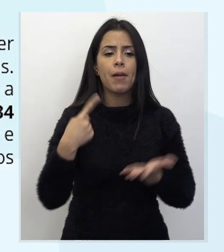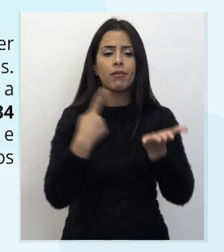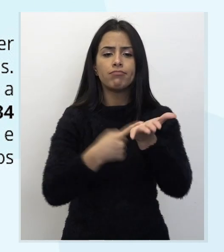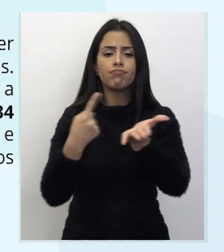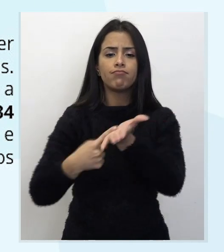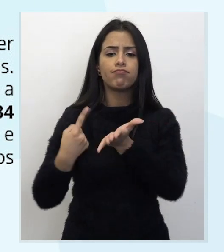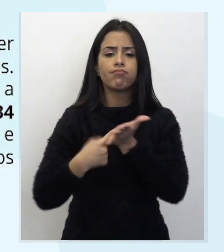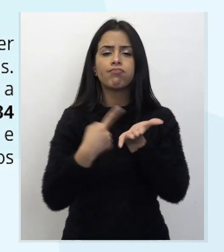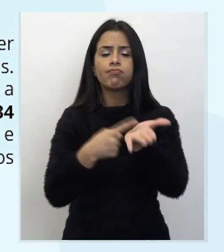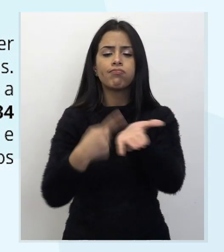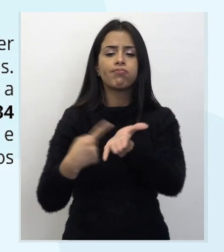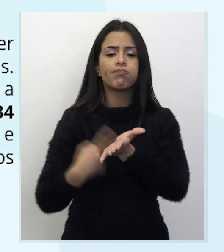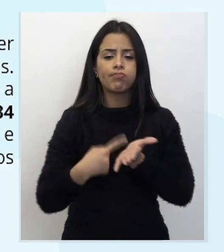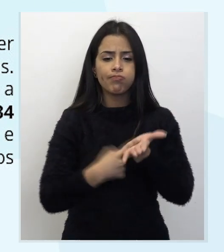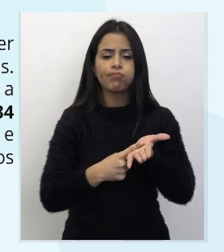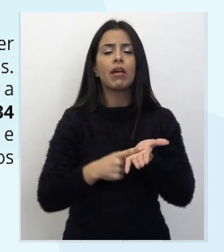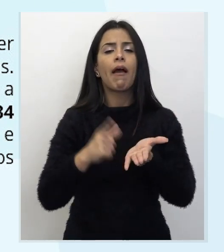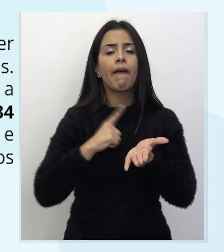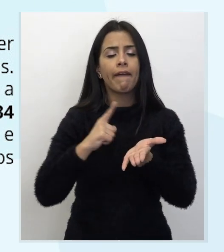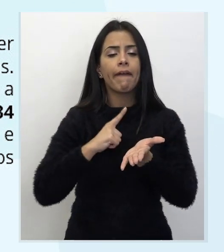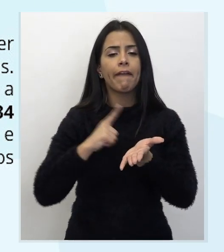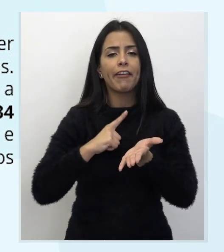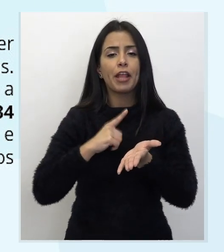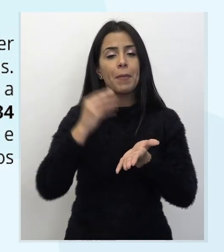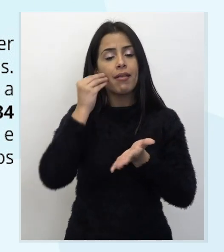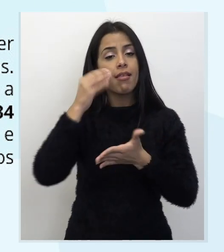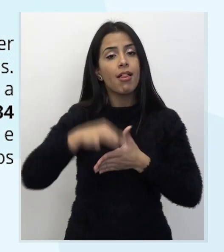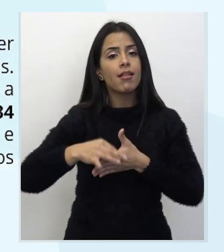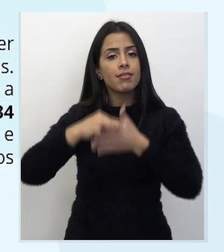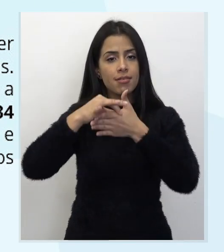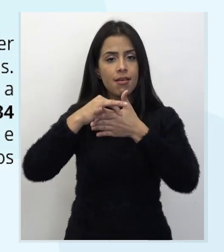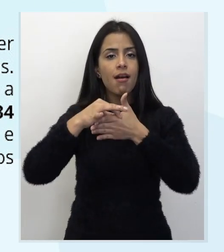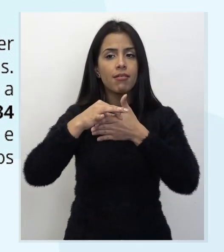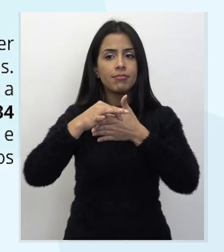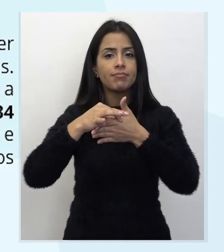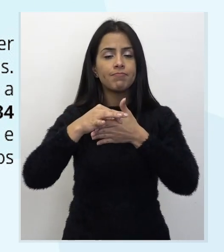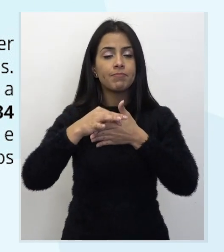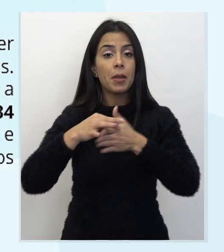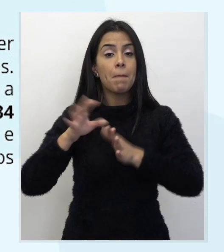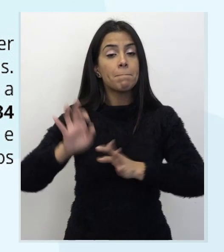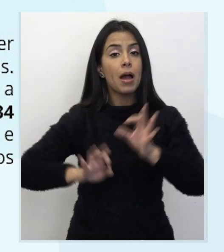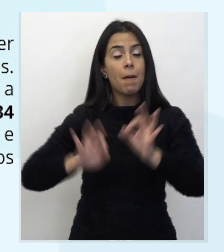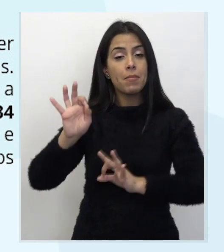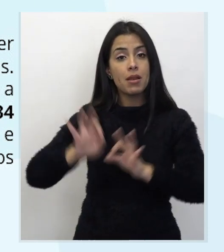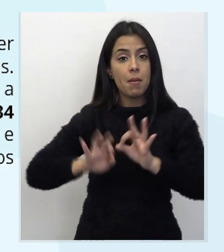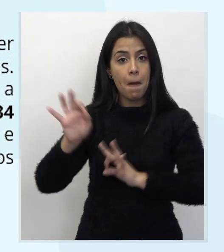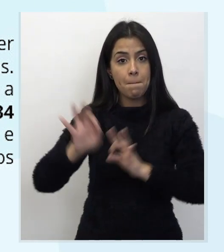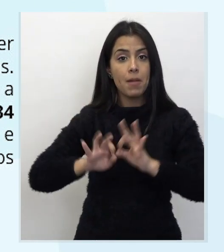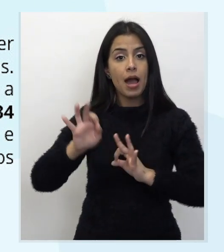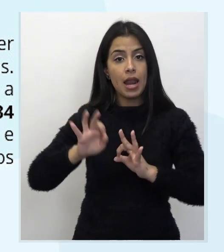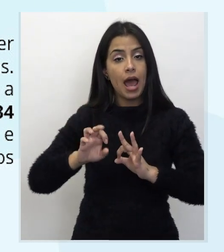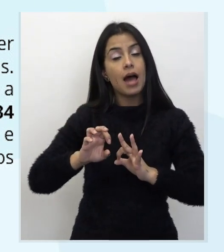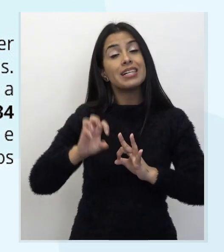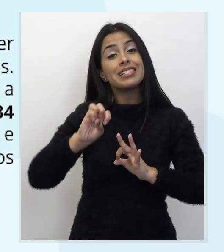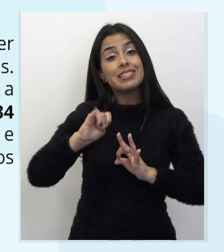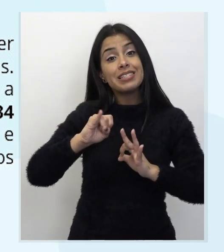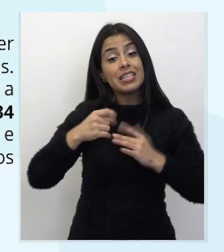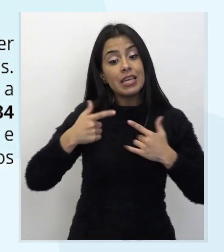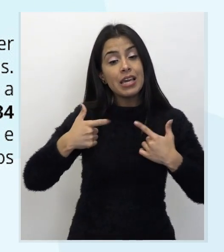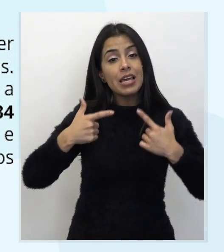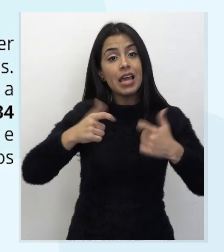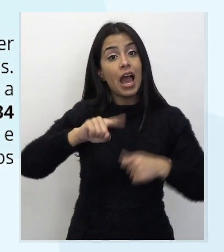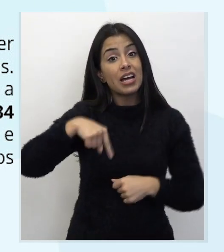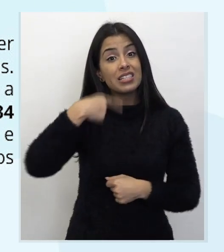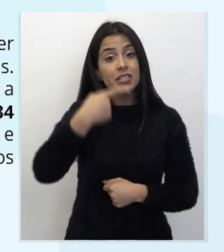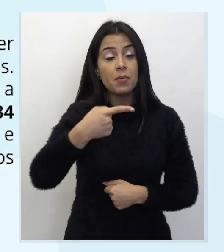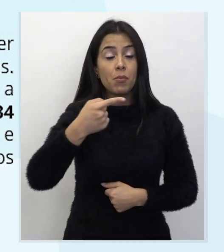seja, Atenas lidera essa liga, tá? Que se preparariam para uma futura guerra caso acontecesse. E essa liga